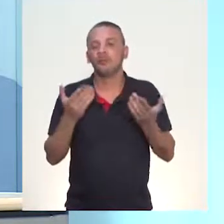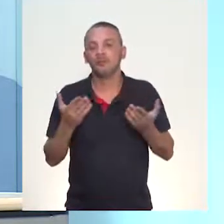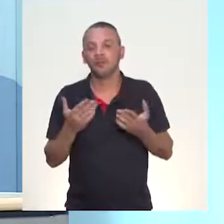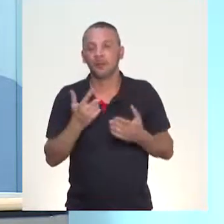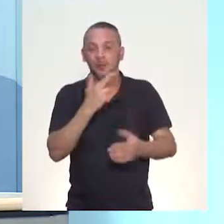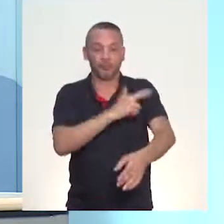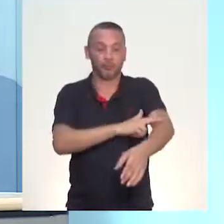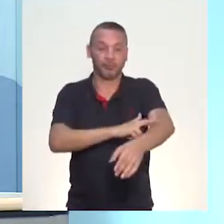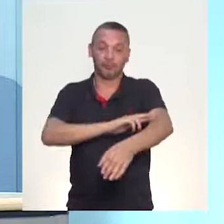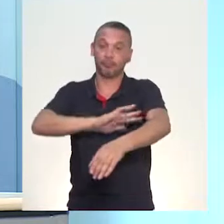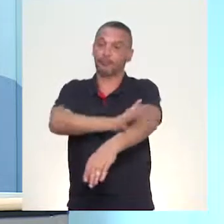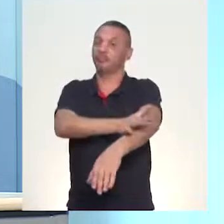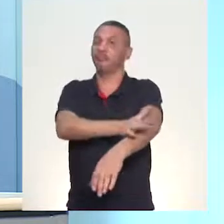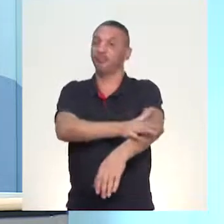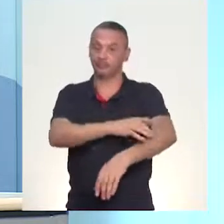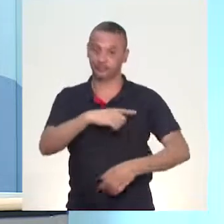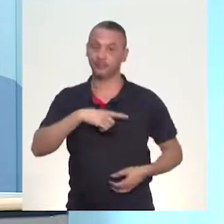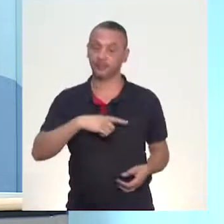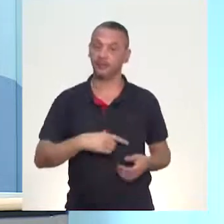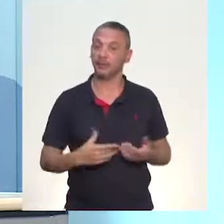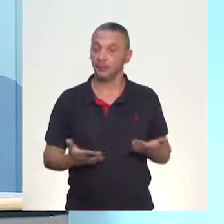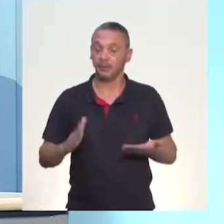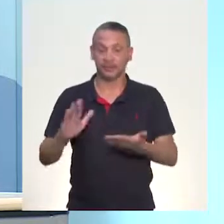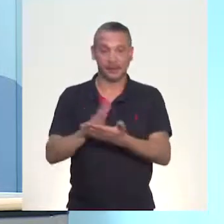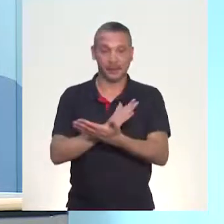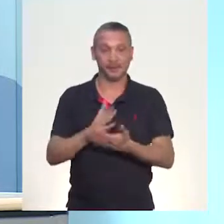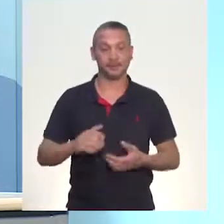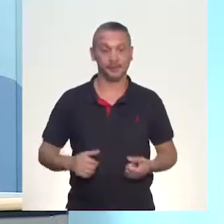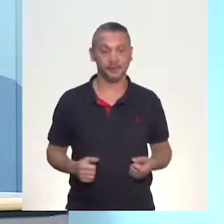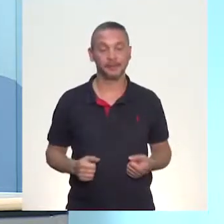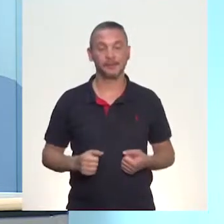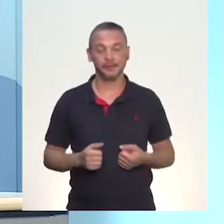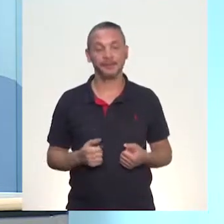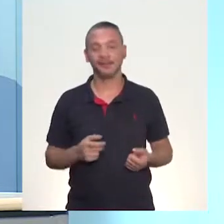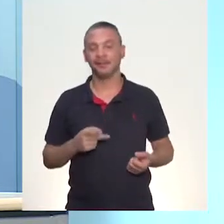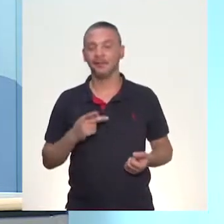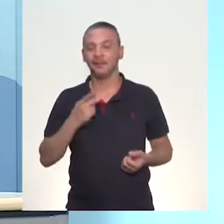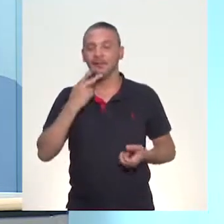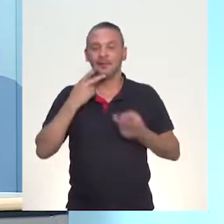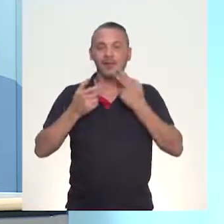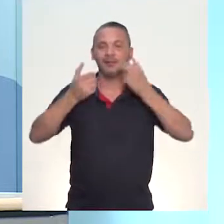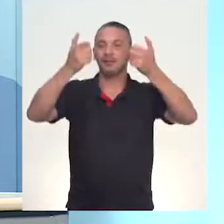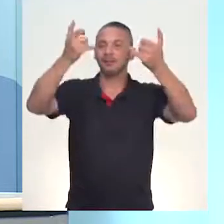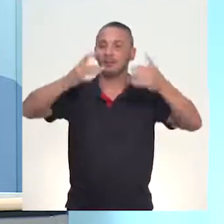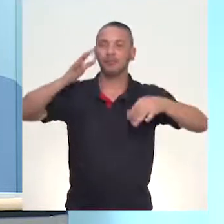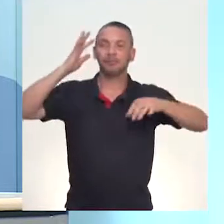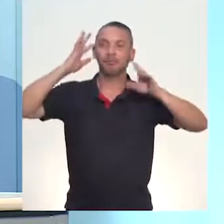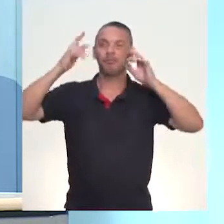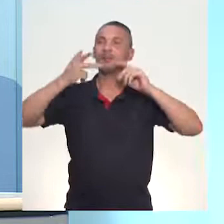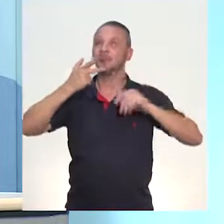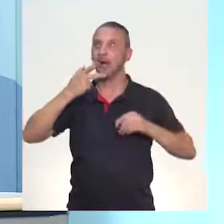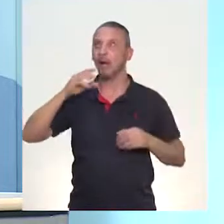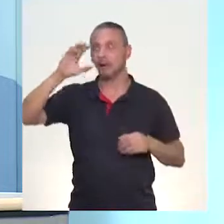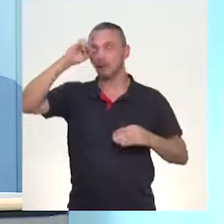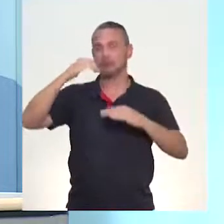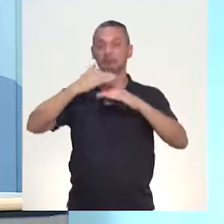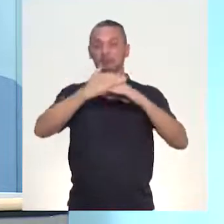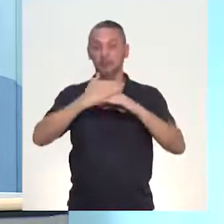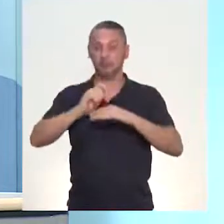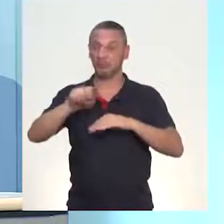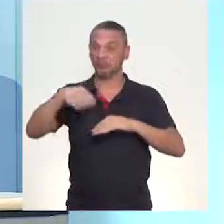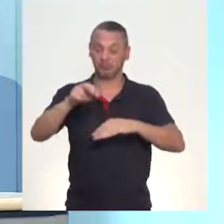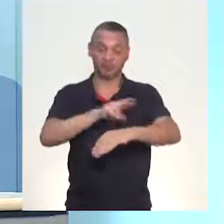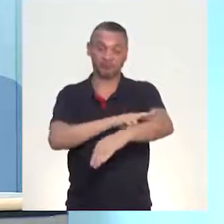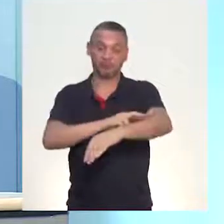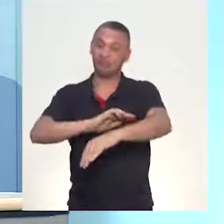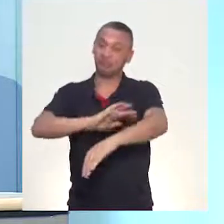racismo, né? Então, existem muitas falas que são pensadas como senso comum, que também são falas